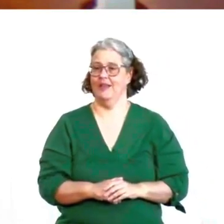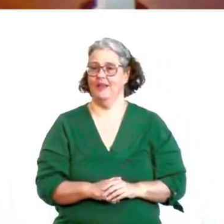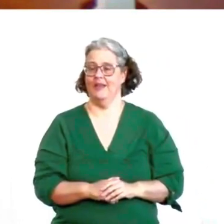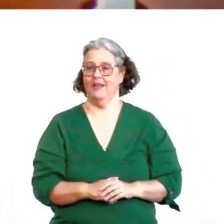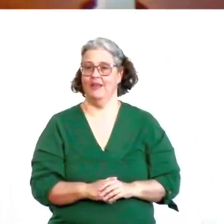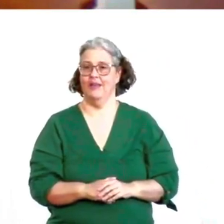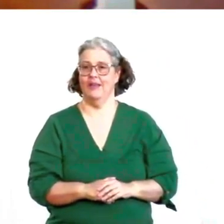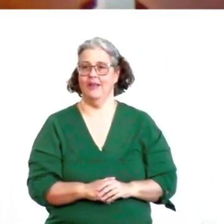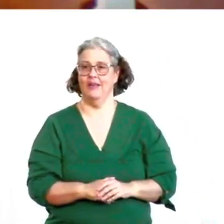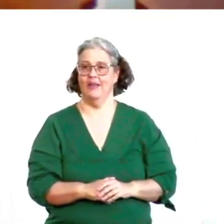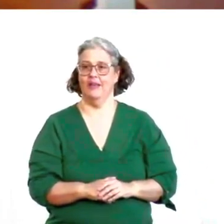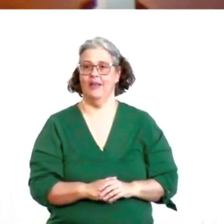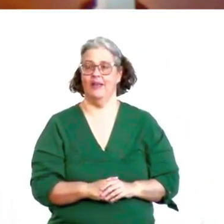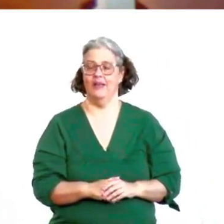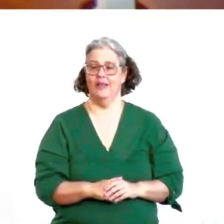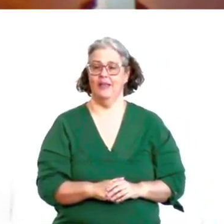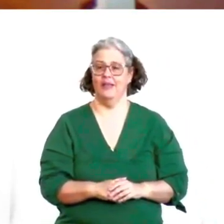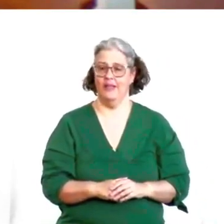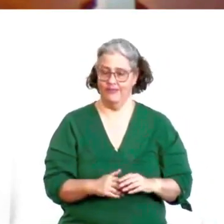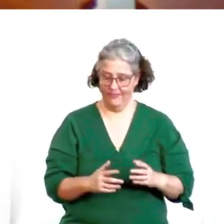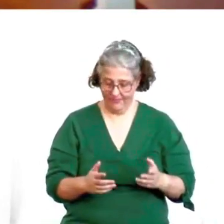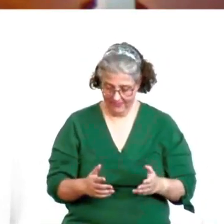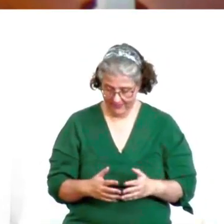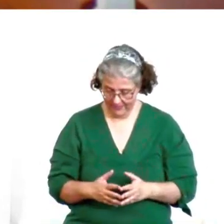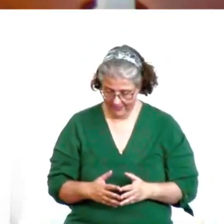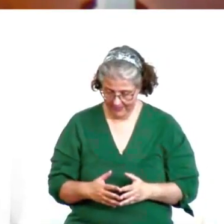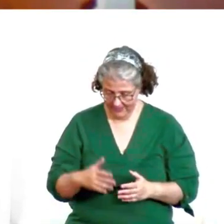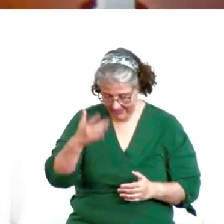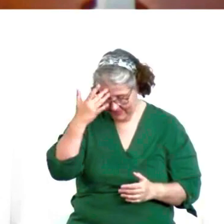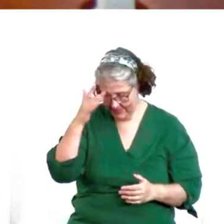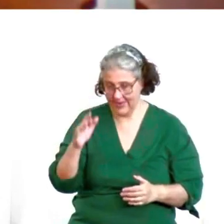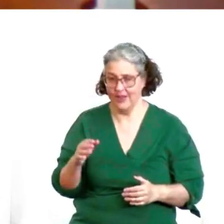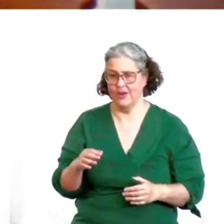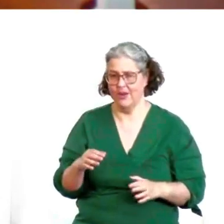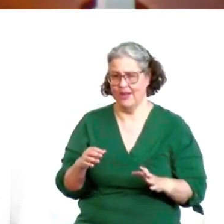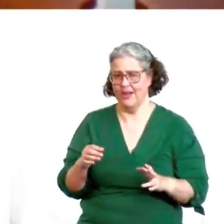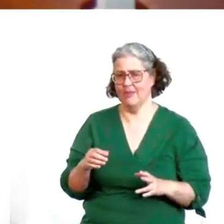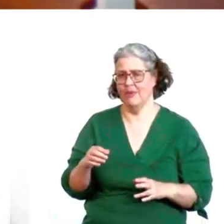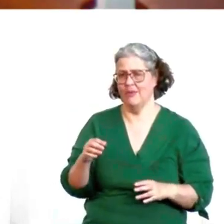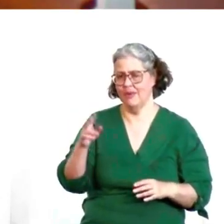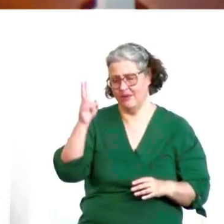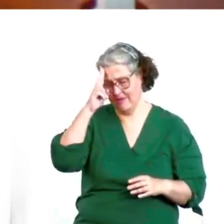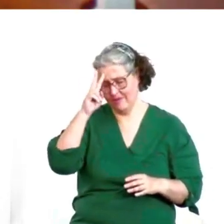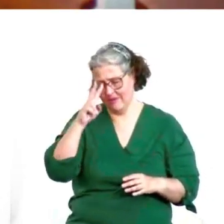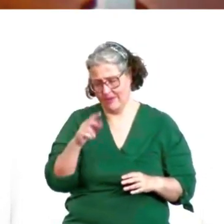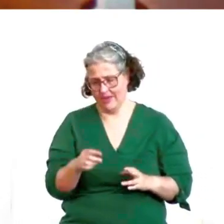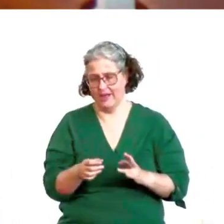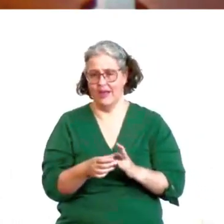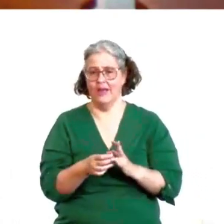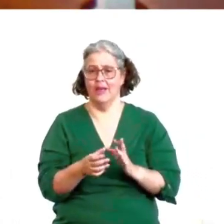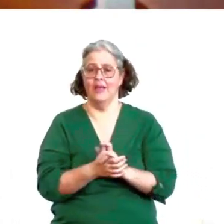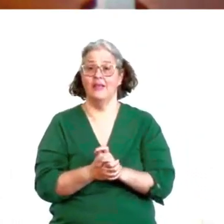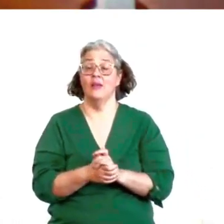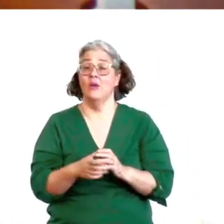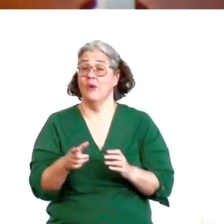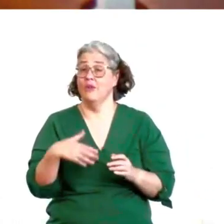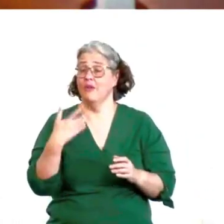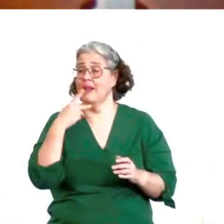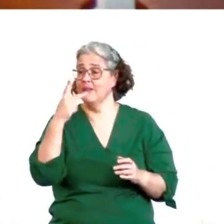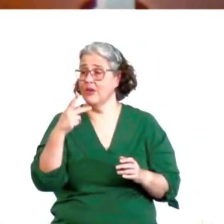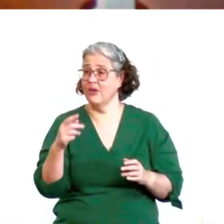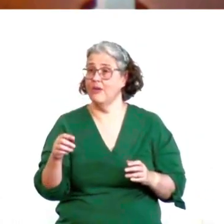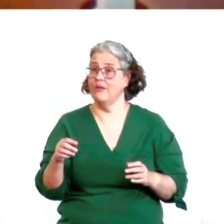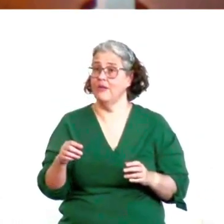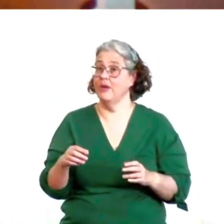Lembra o que Deus ordenou na criação? Deixa o homem, pai e mãe, e se une a sua mulher, tornando-se os dois uma só carne. Também